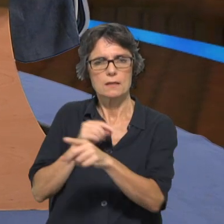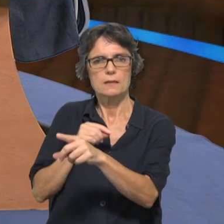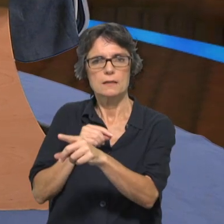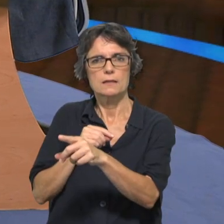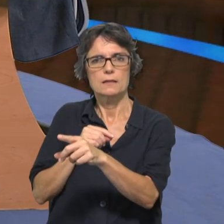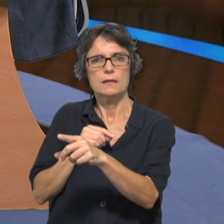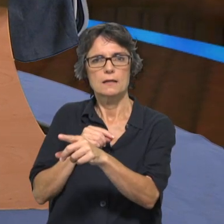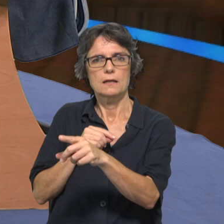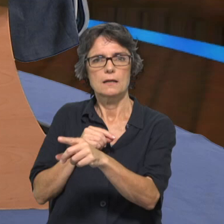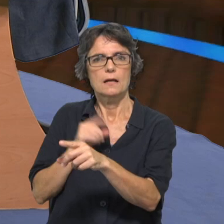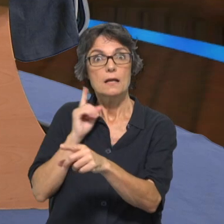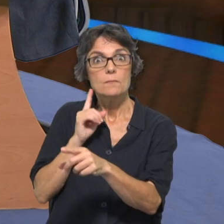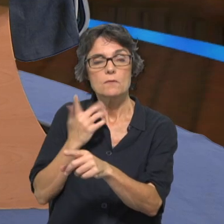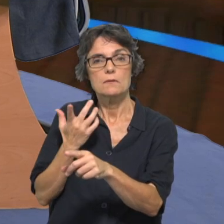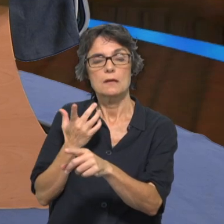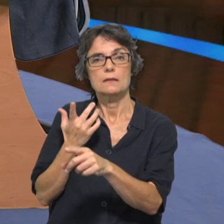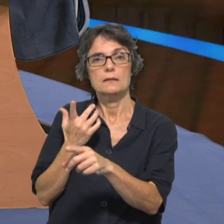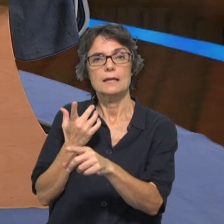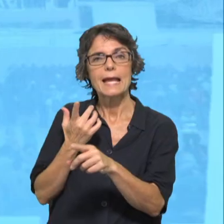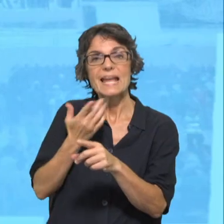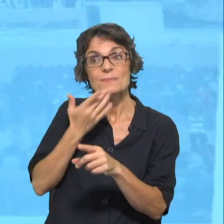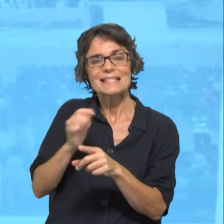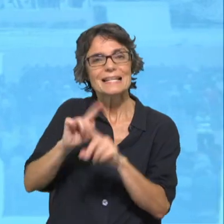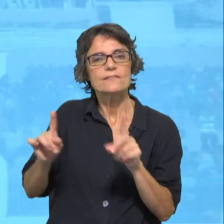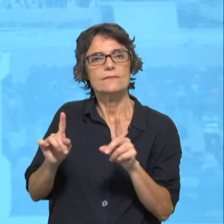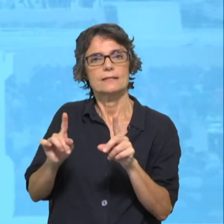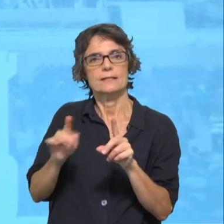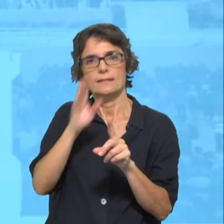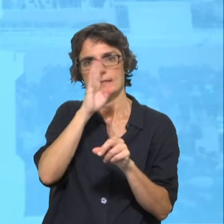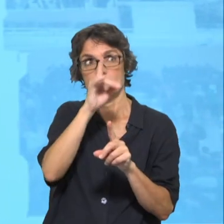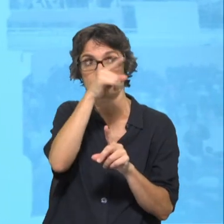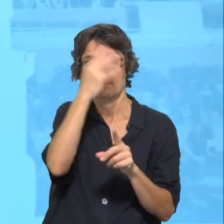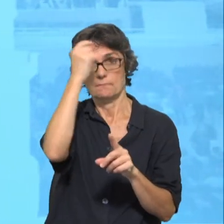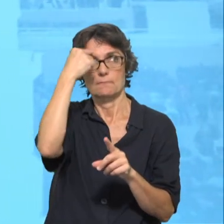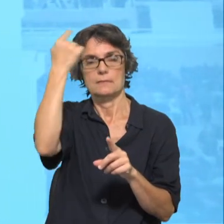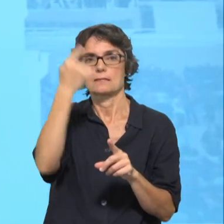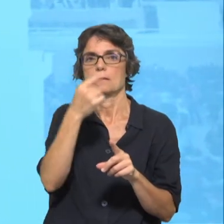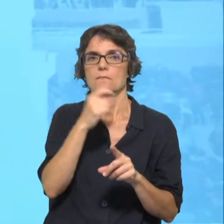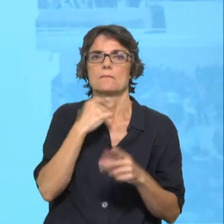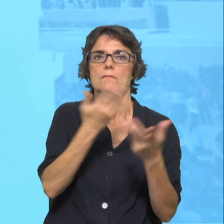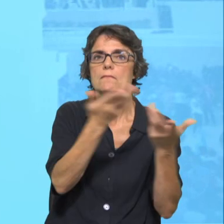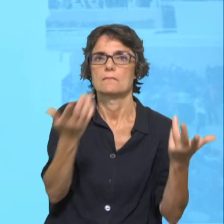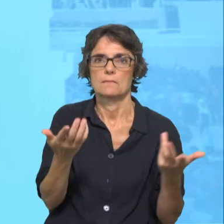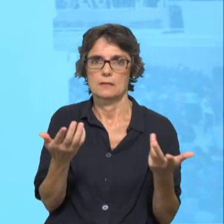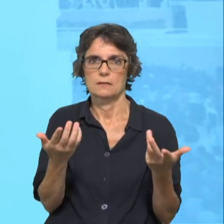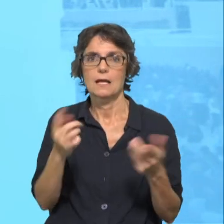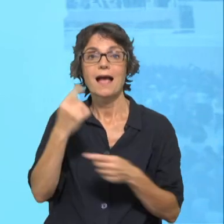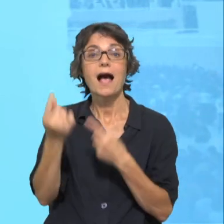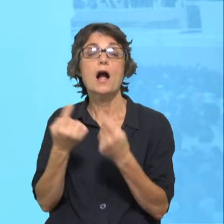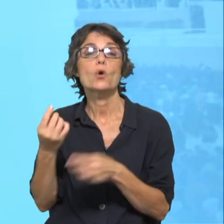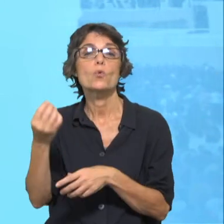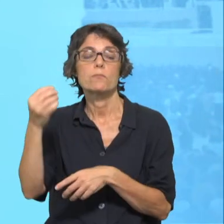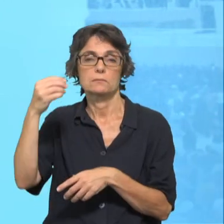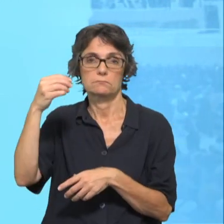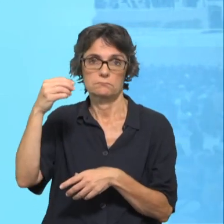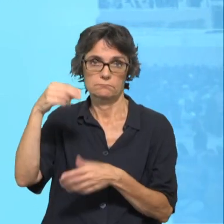diferente dos padres sinodais. Elas estão presentes, lá está, algumas sim, e com direito a voto também, não é? Com direito a voto, o